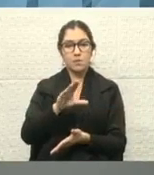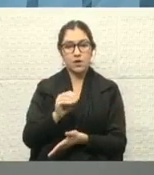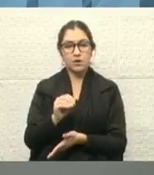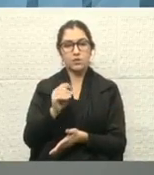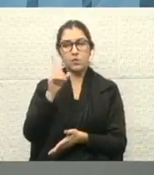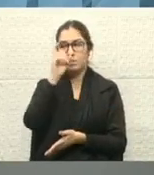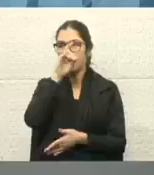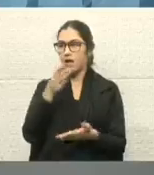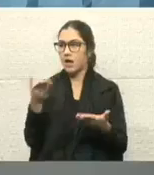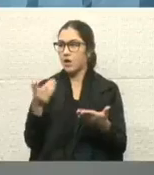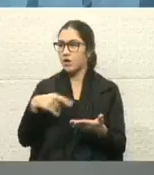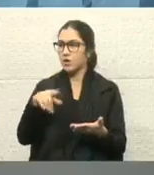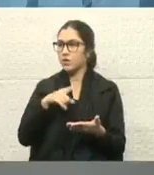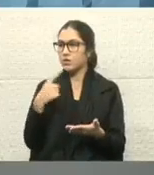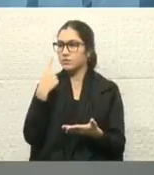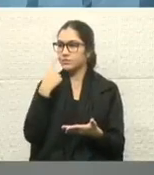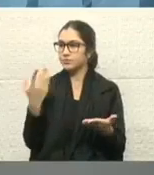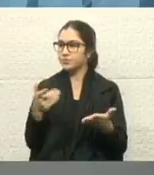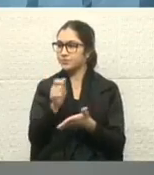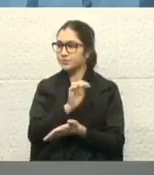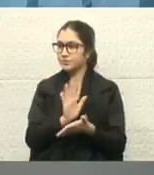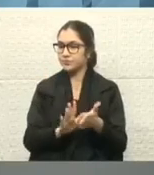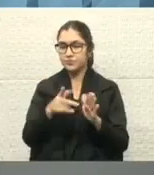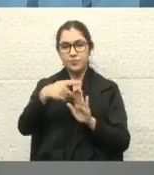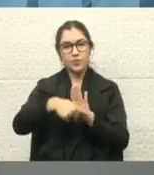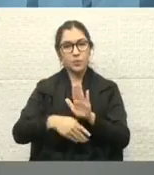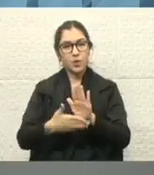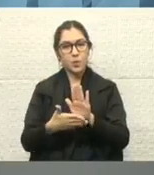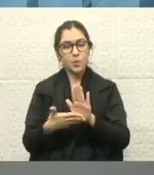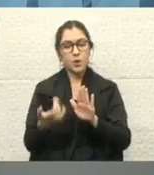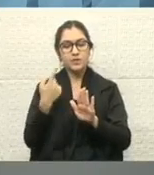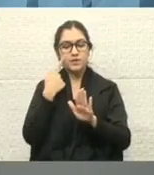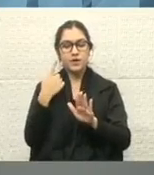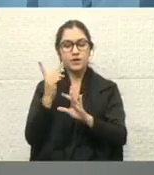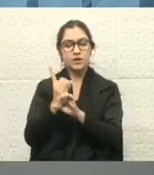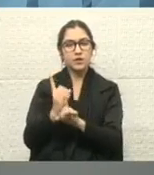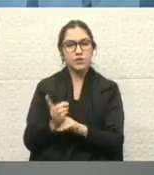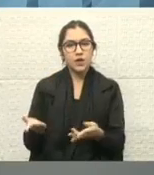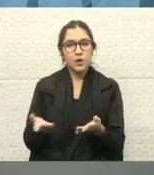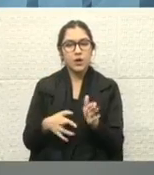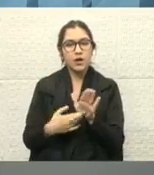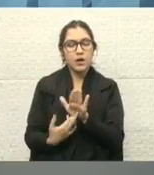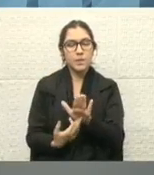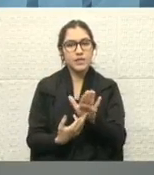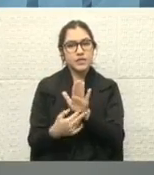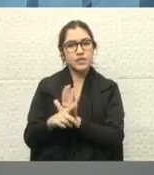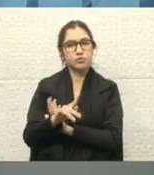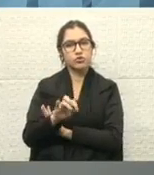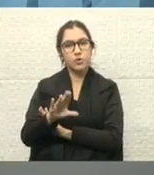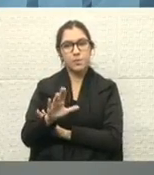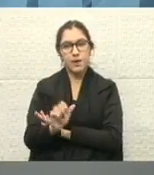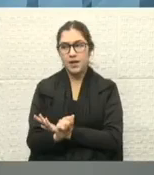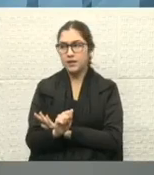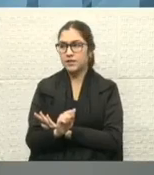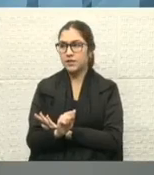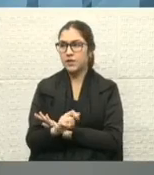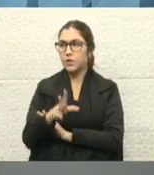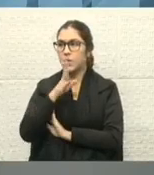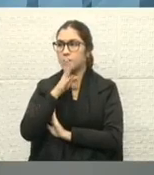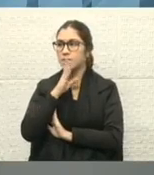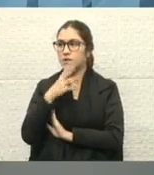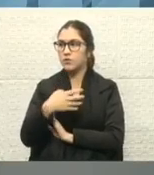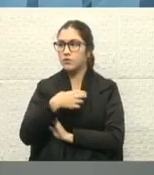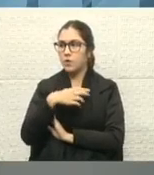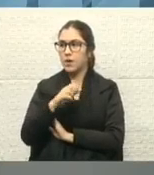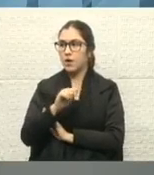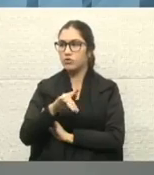complexo. Nós vamos conferir a atividade proposta e identificar agora a representação geométrica, conhecendo a